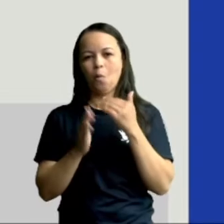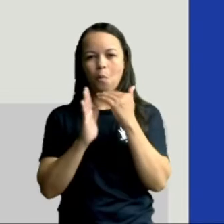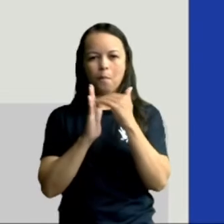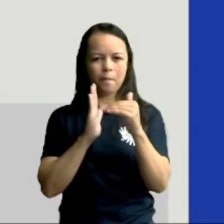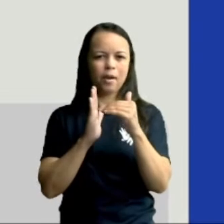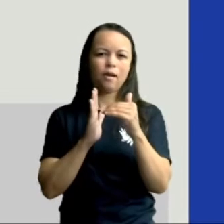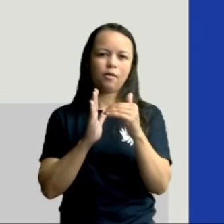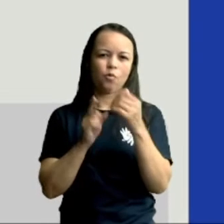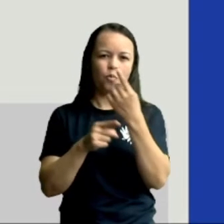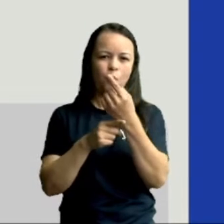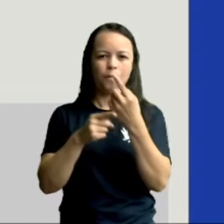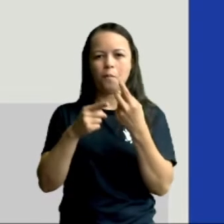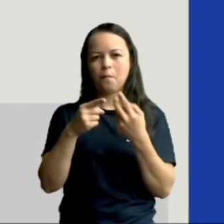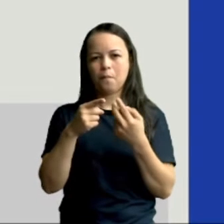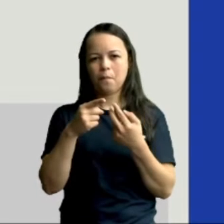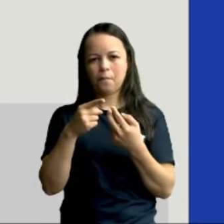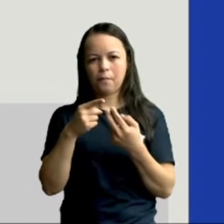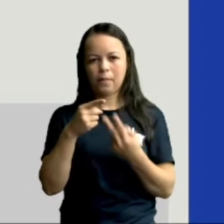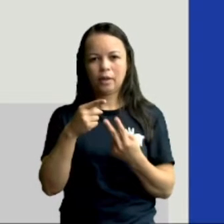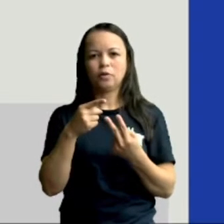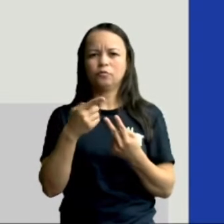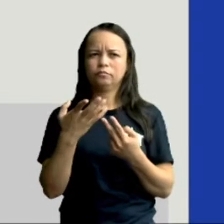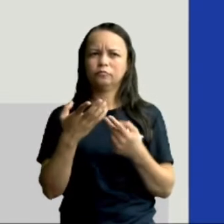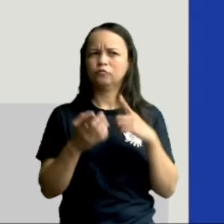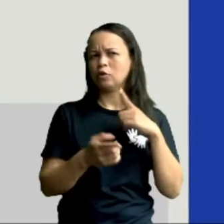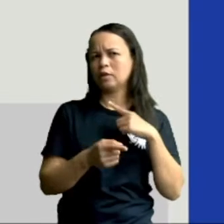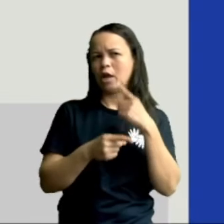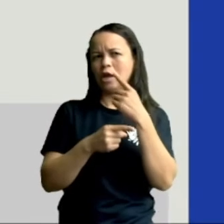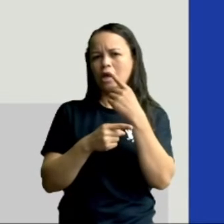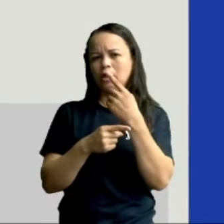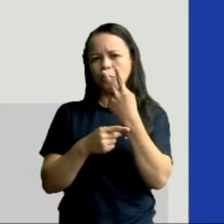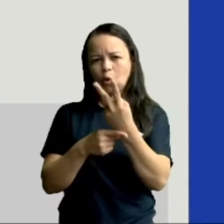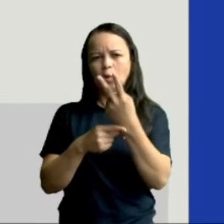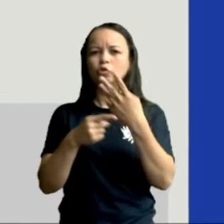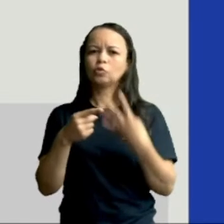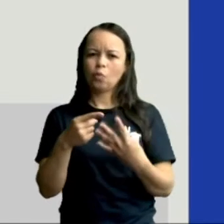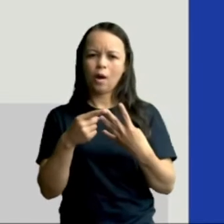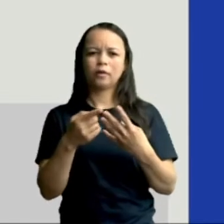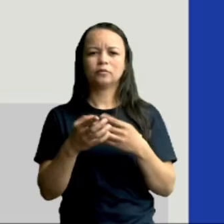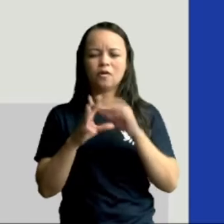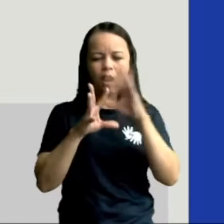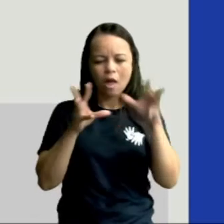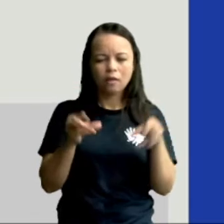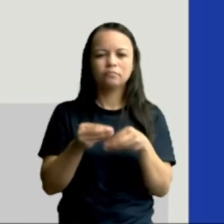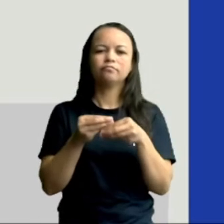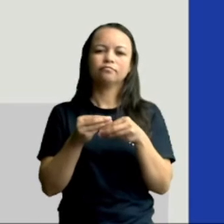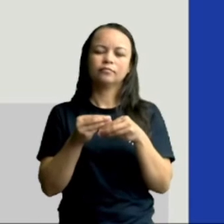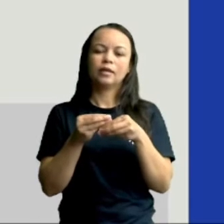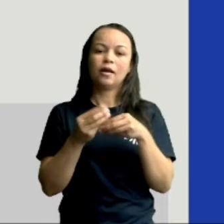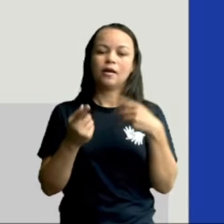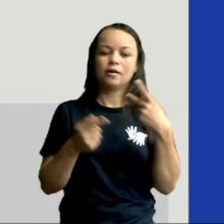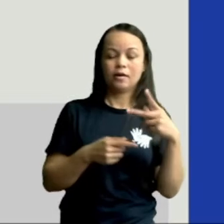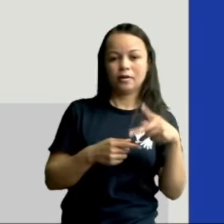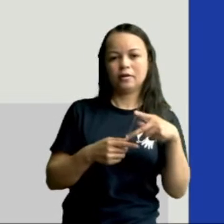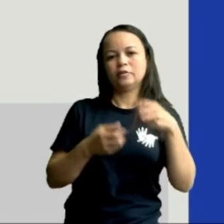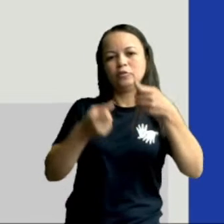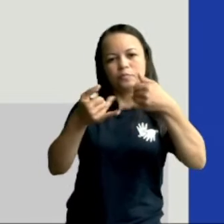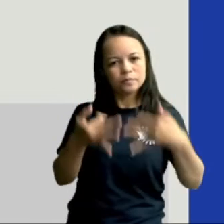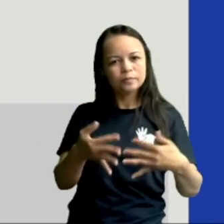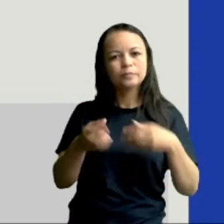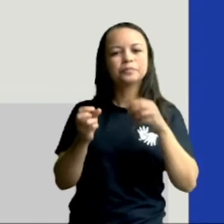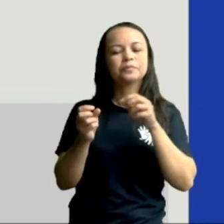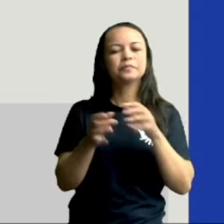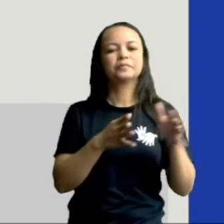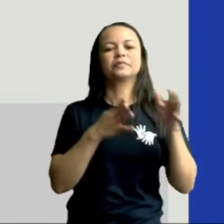professora, não, vou ter 2/4. Mas vamos simplificar, né? Porque a senhora explicou que soma 1/4 mais